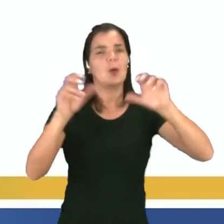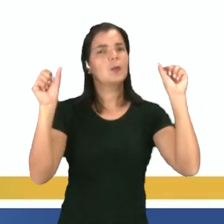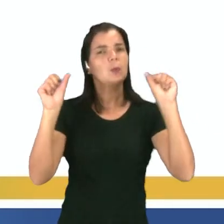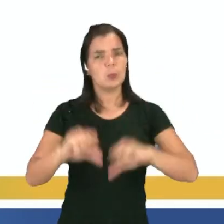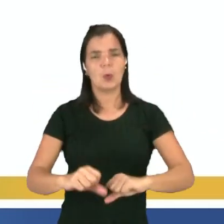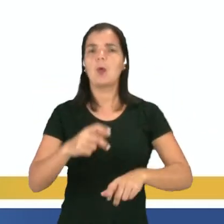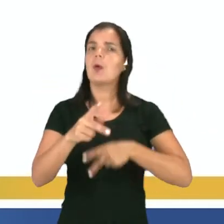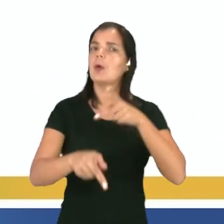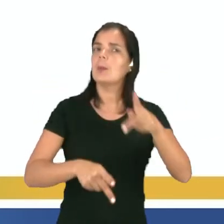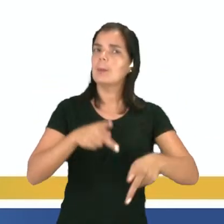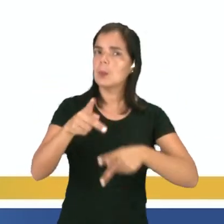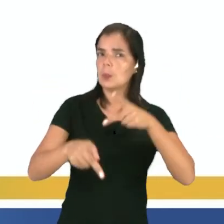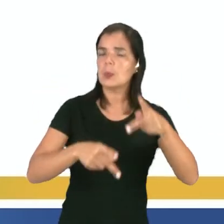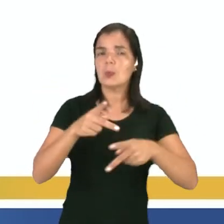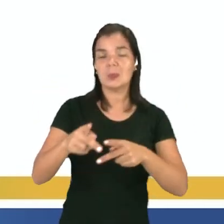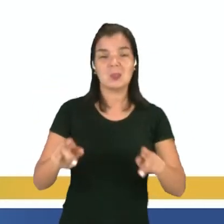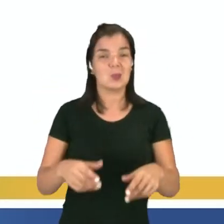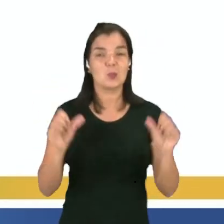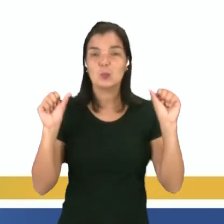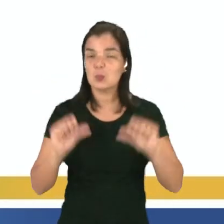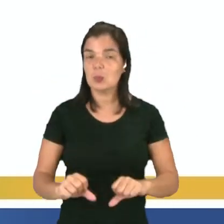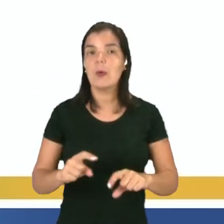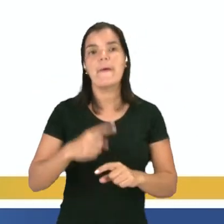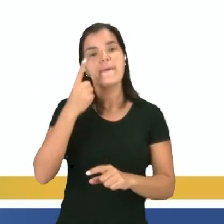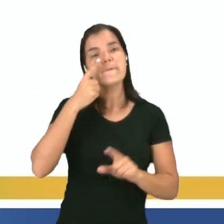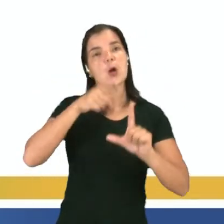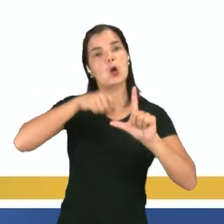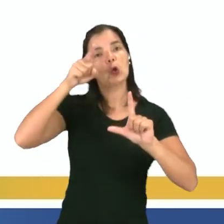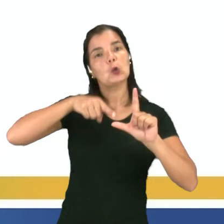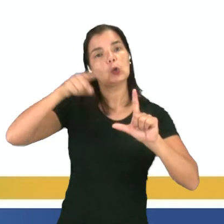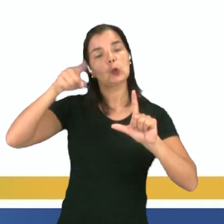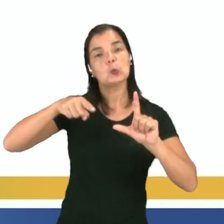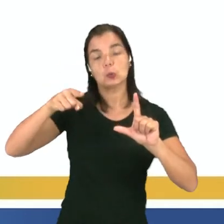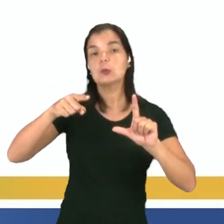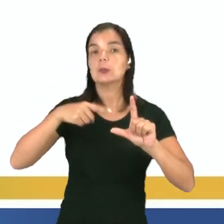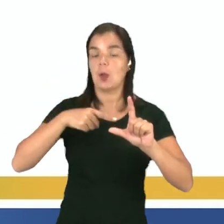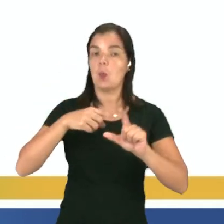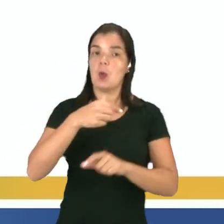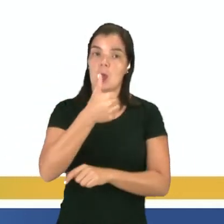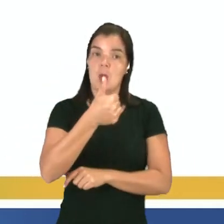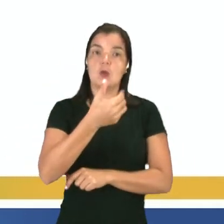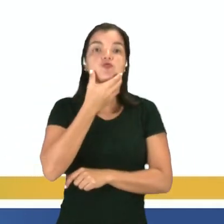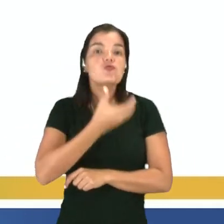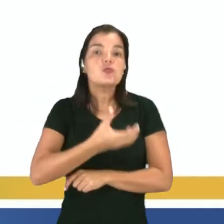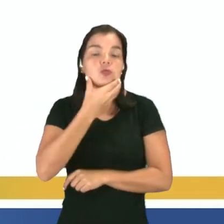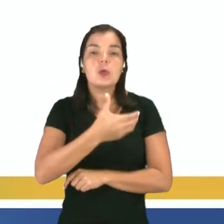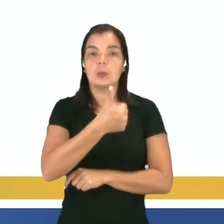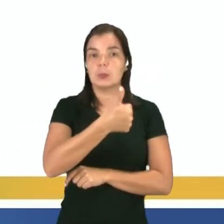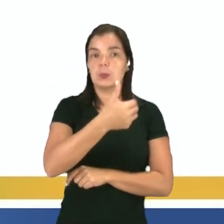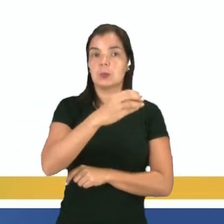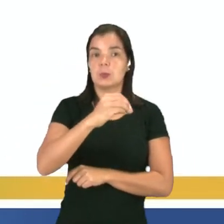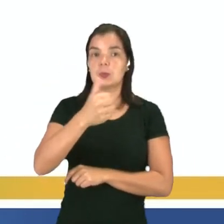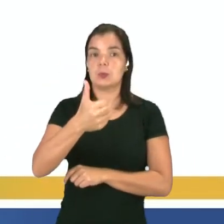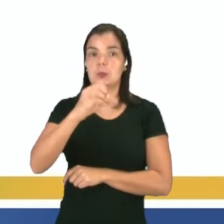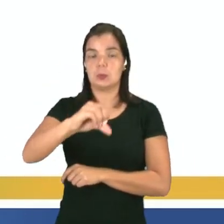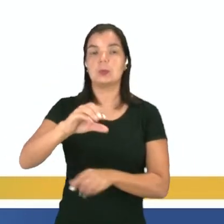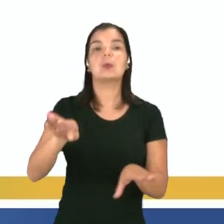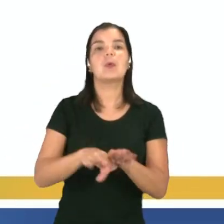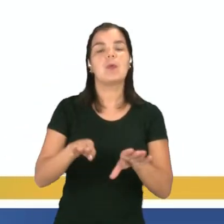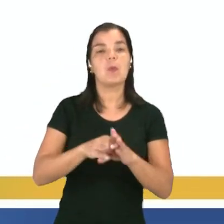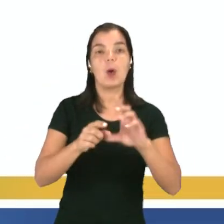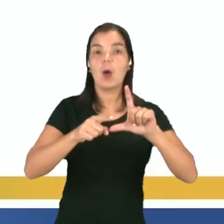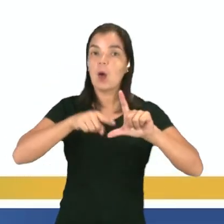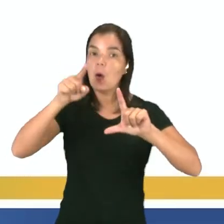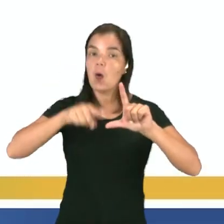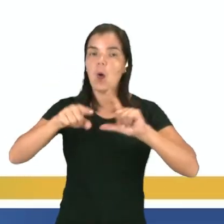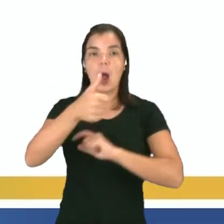tem uma população pobre e miserável. Vejam esse gráfico com o índice em dezembro de 2019, um índice